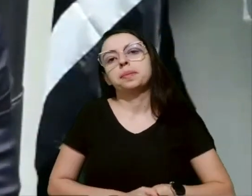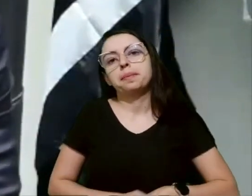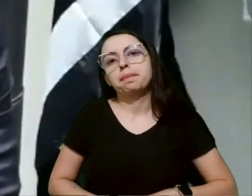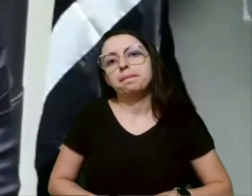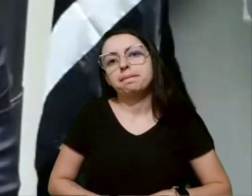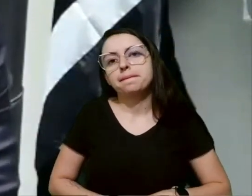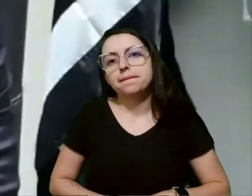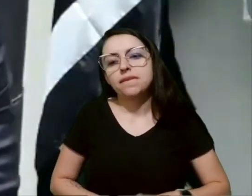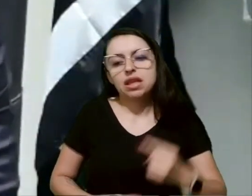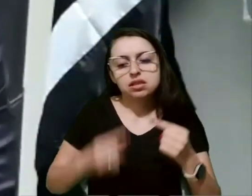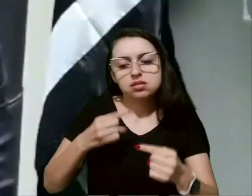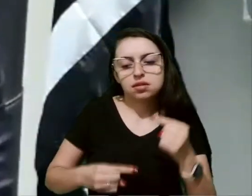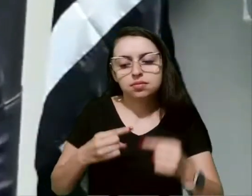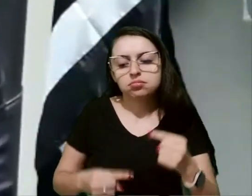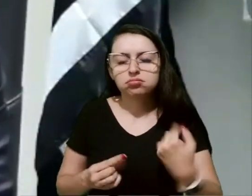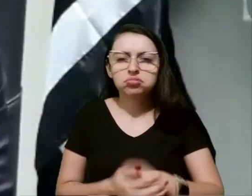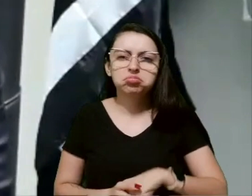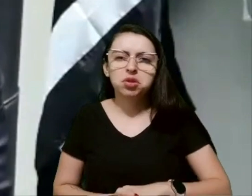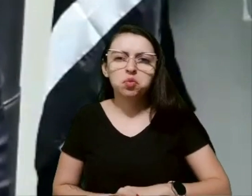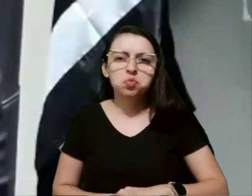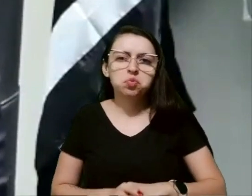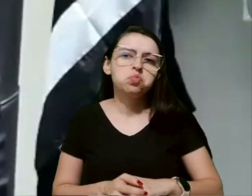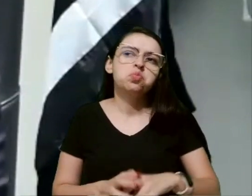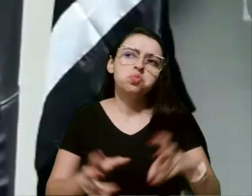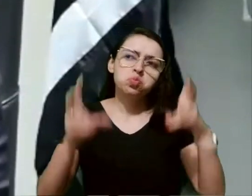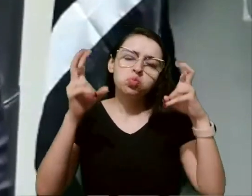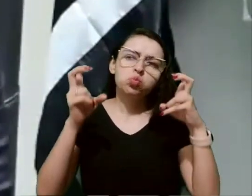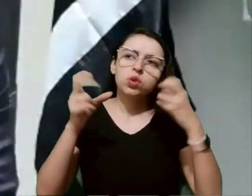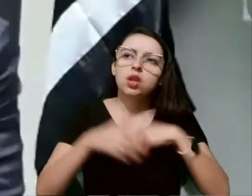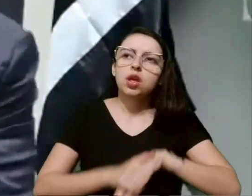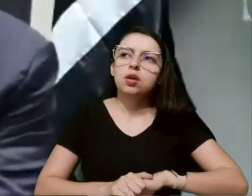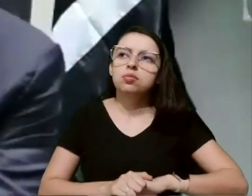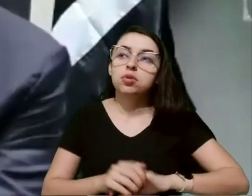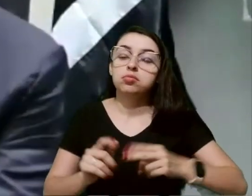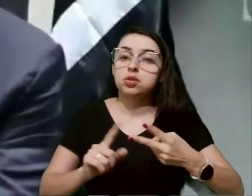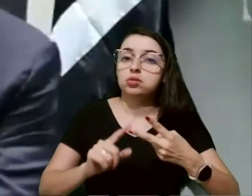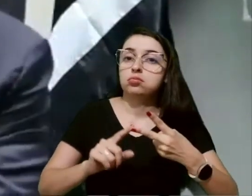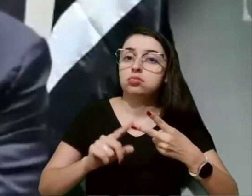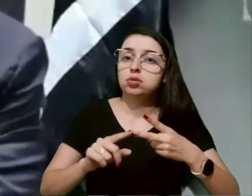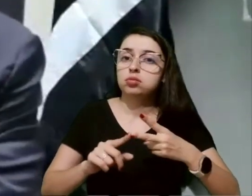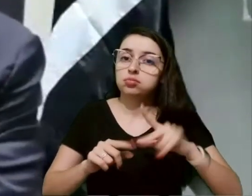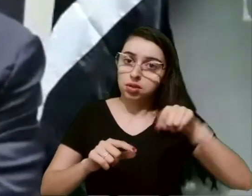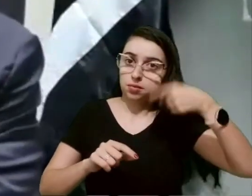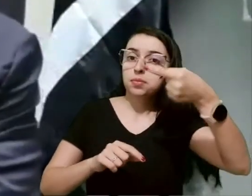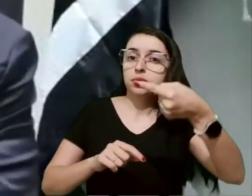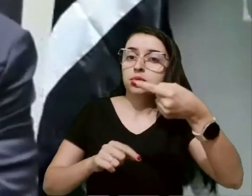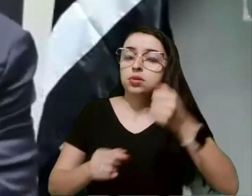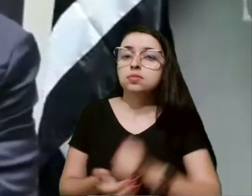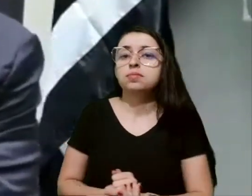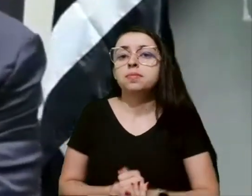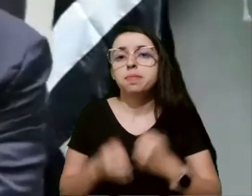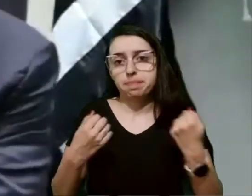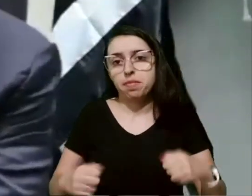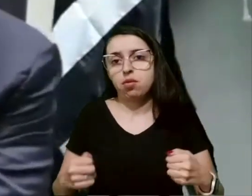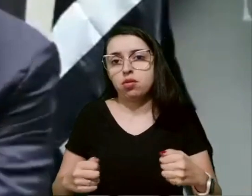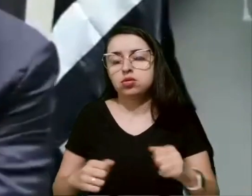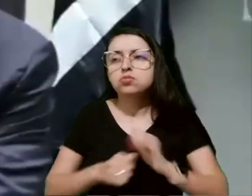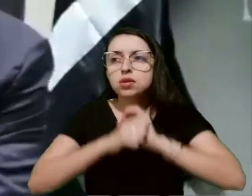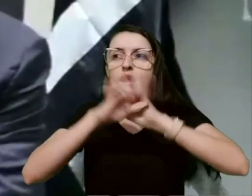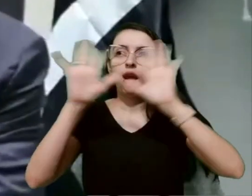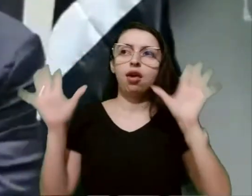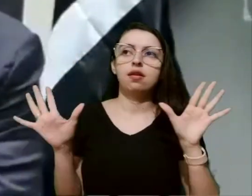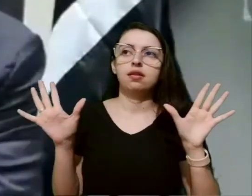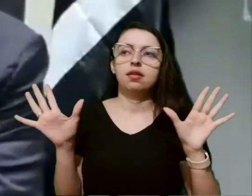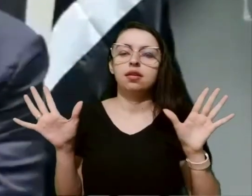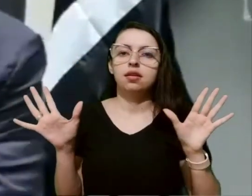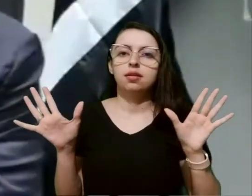E discutir alguns cases, vamos dizer assim, aplicados que, na segunda parte, que eu acho que podem, elucidar,